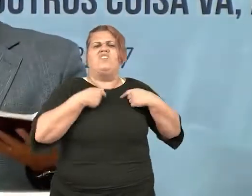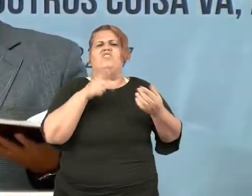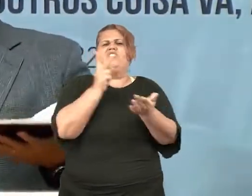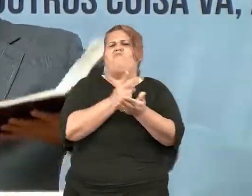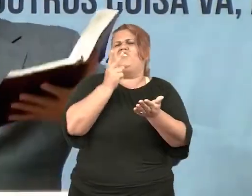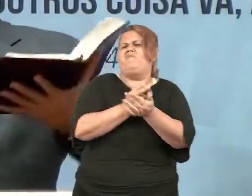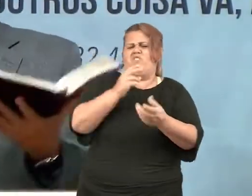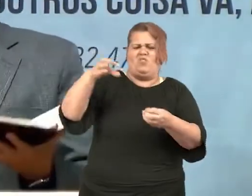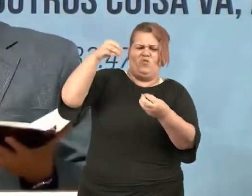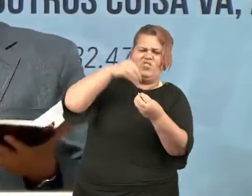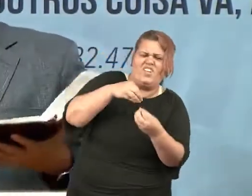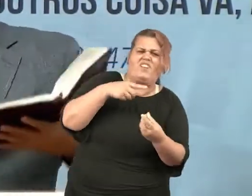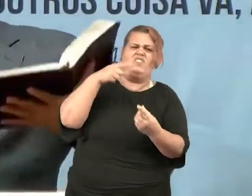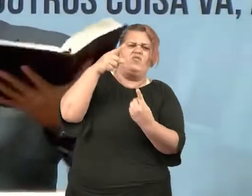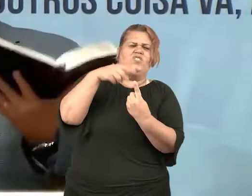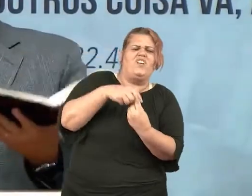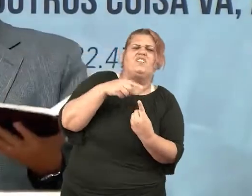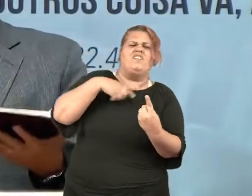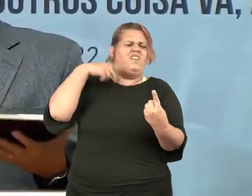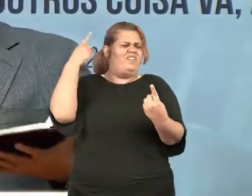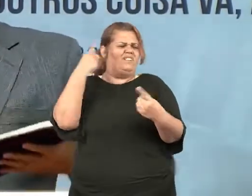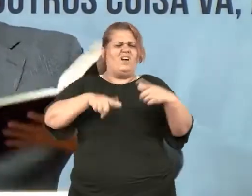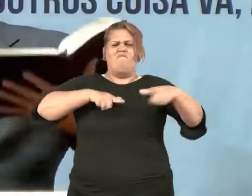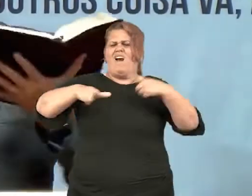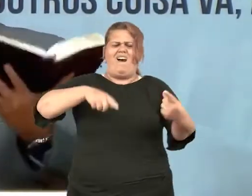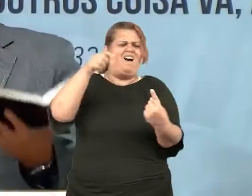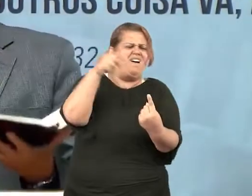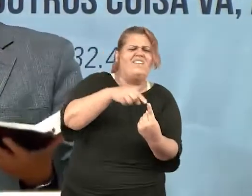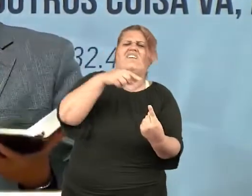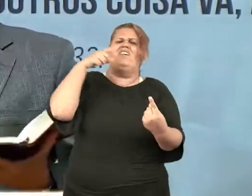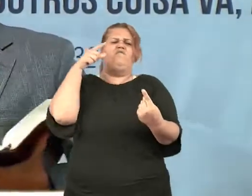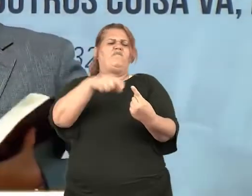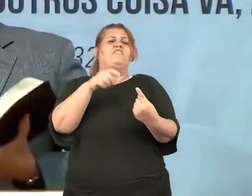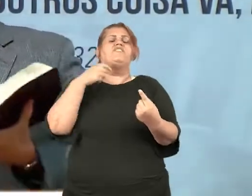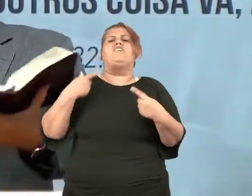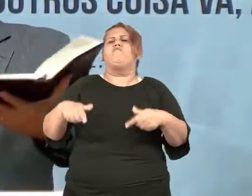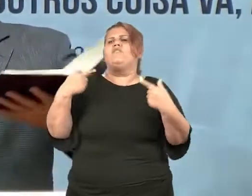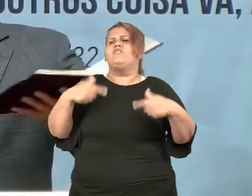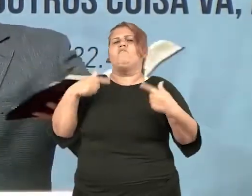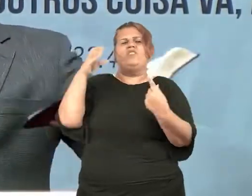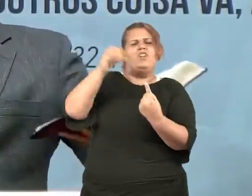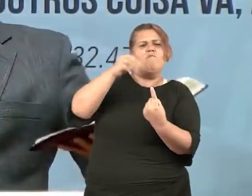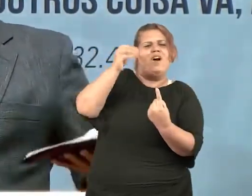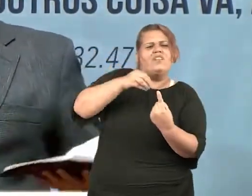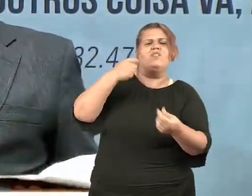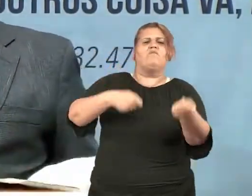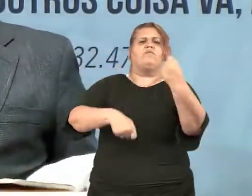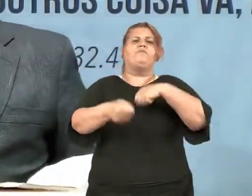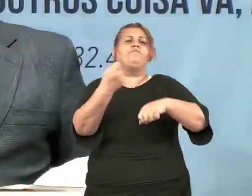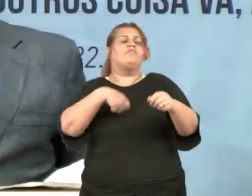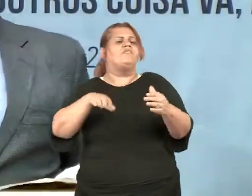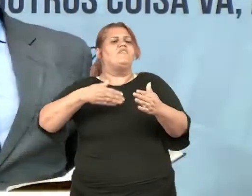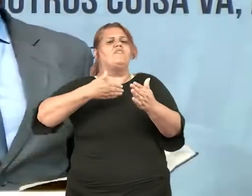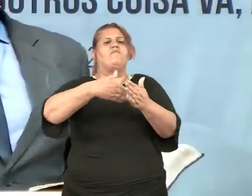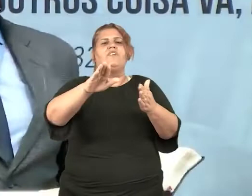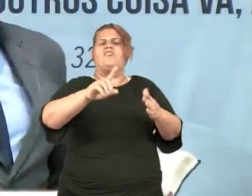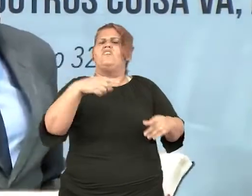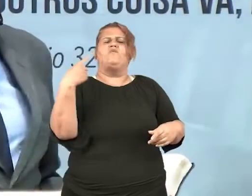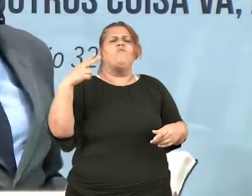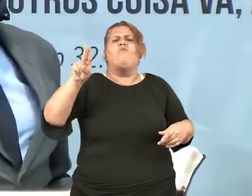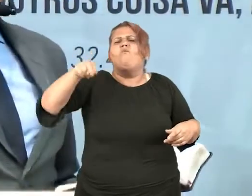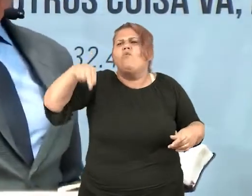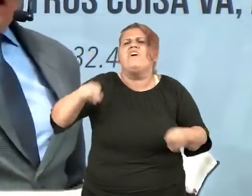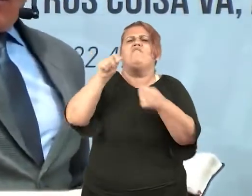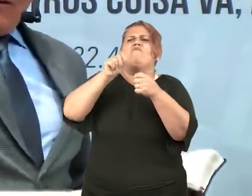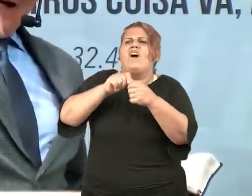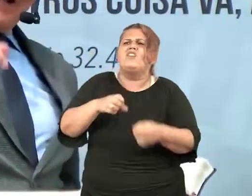no centro, e ele fazendo para ele, ele trabalhando para ele, ele tendo lucro para ele, ele deixando as oportunidades passarem de fazer o